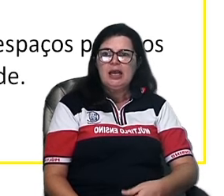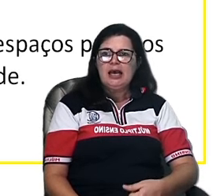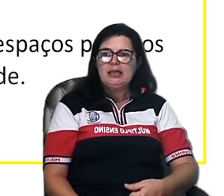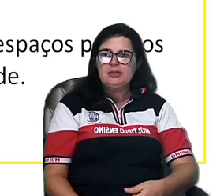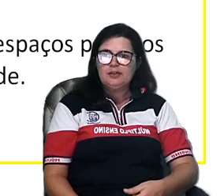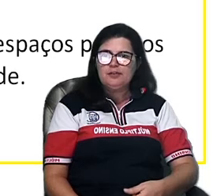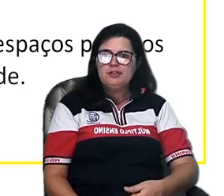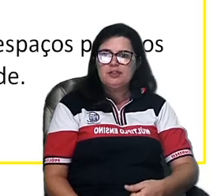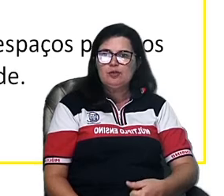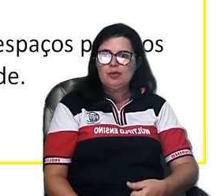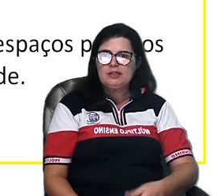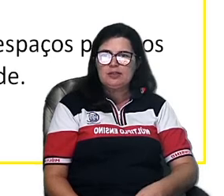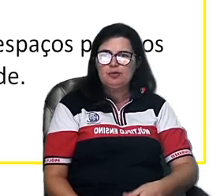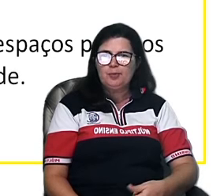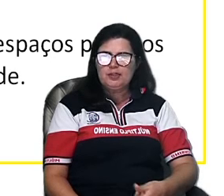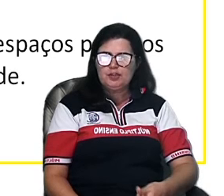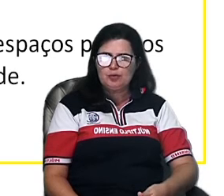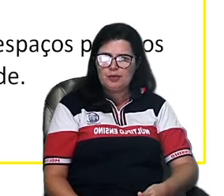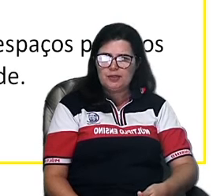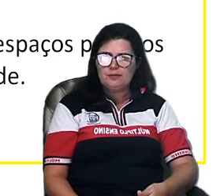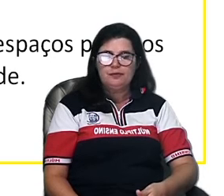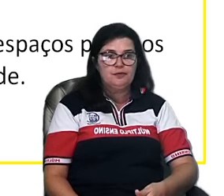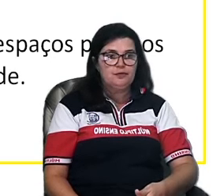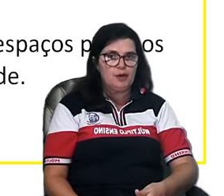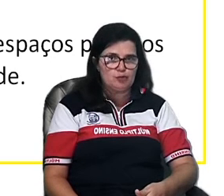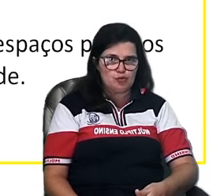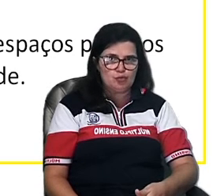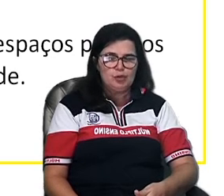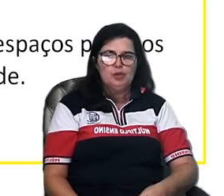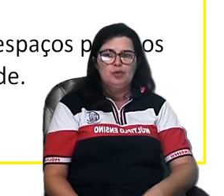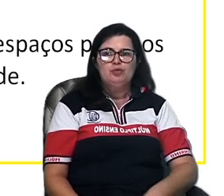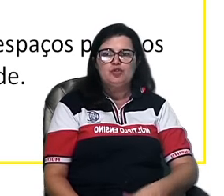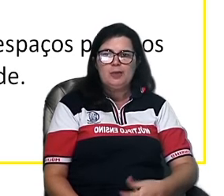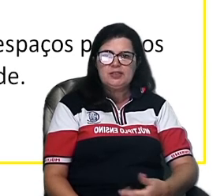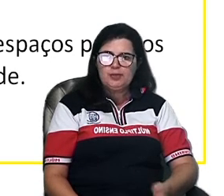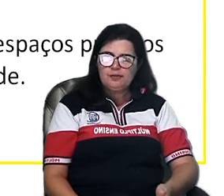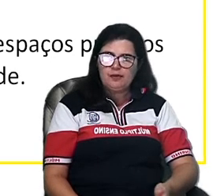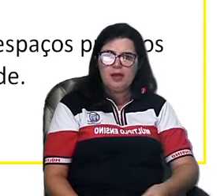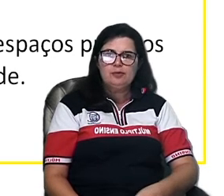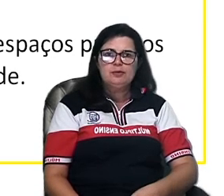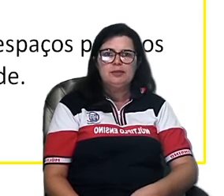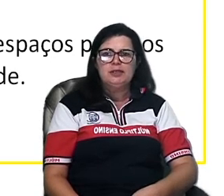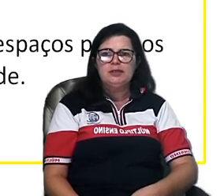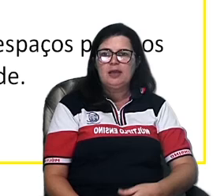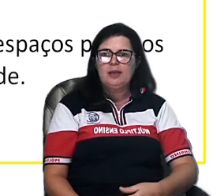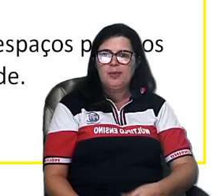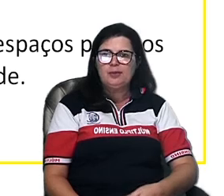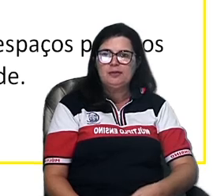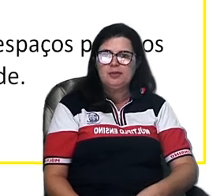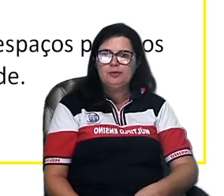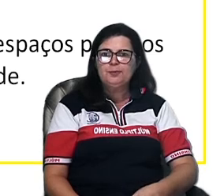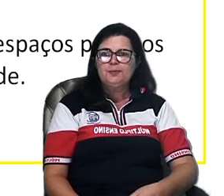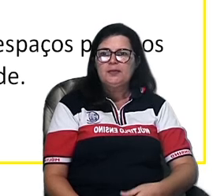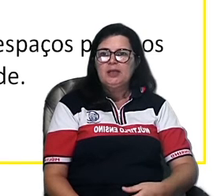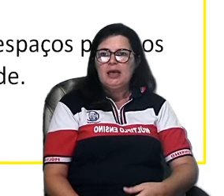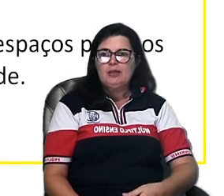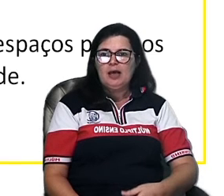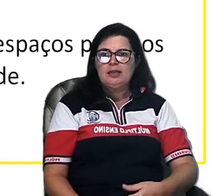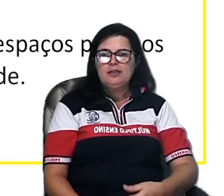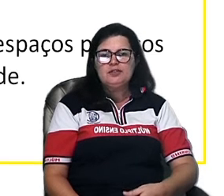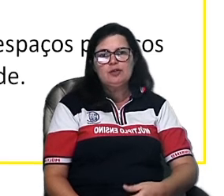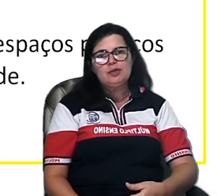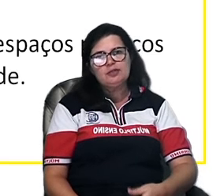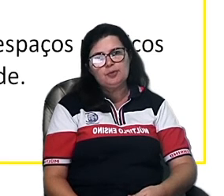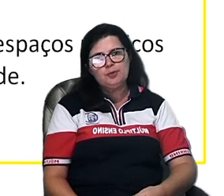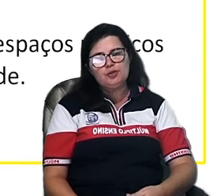permitida a livre circulação de pessoas. Falso. No espaço privado, né, é permitido